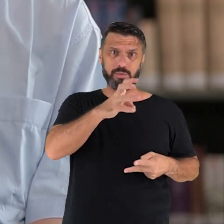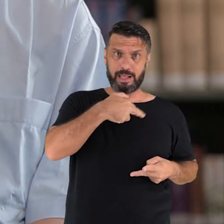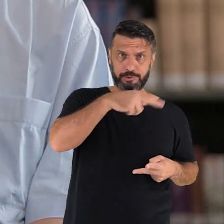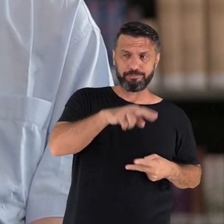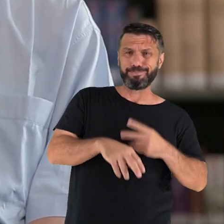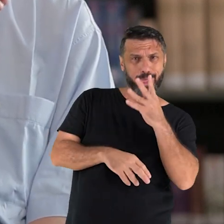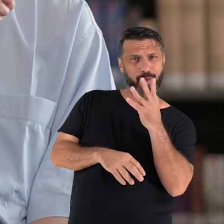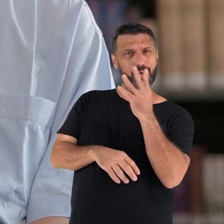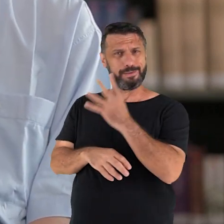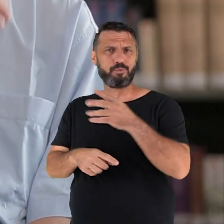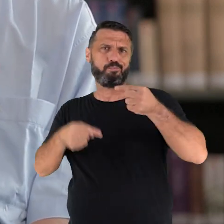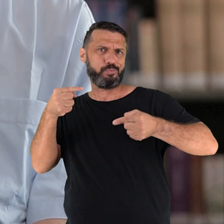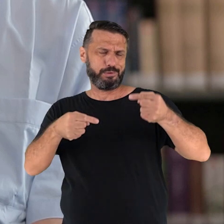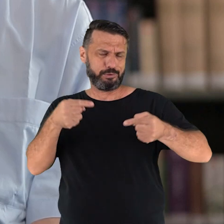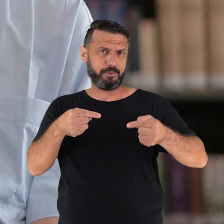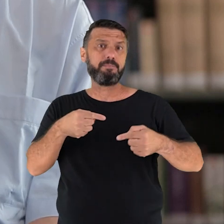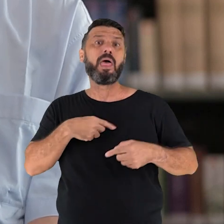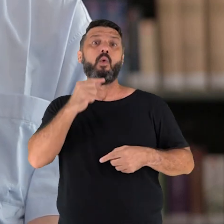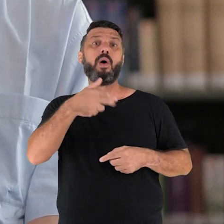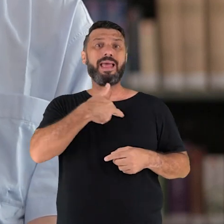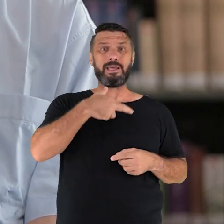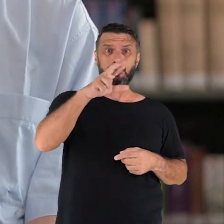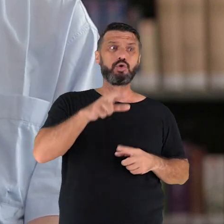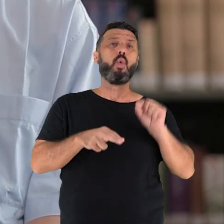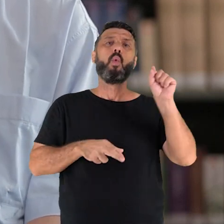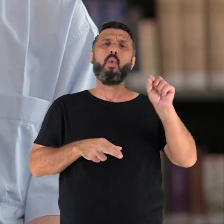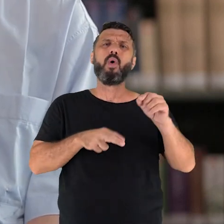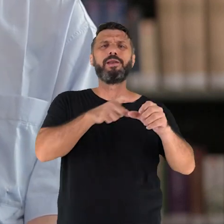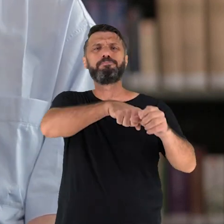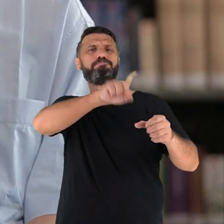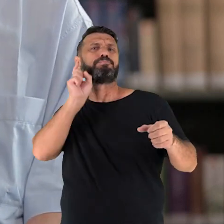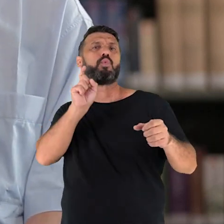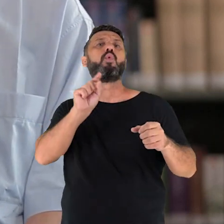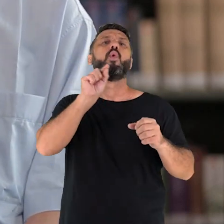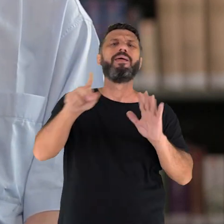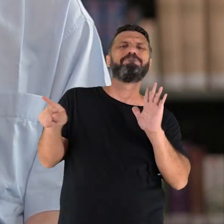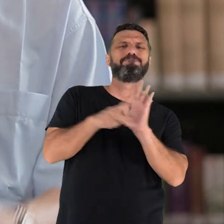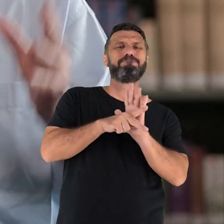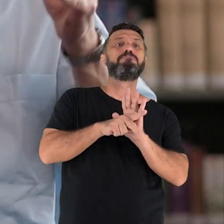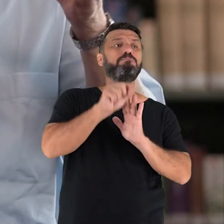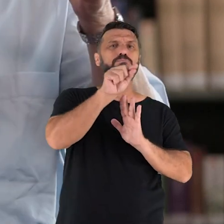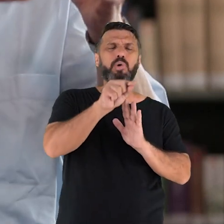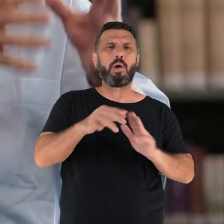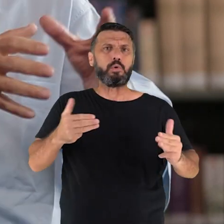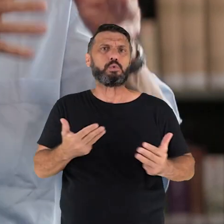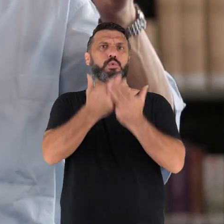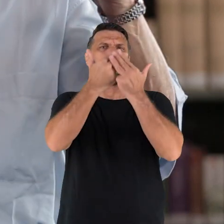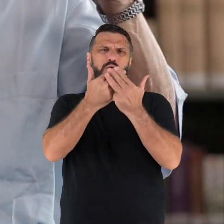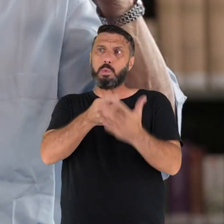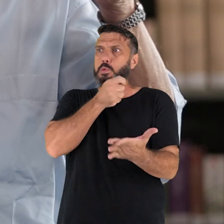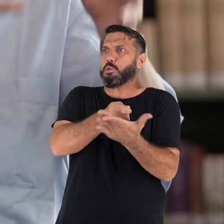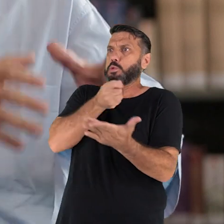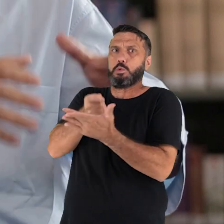acusação religiosa e por uma acusação política. A religiosa é que ele rompeu com o